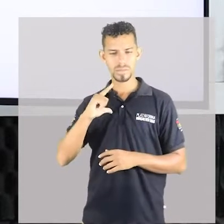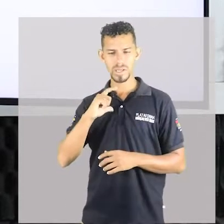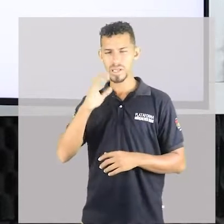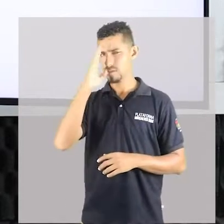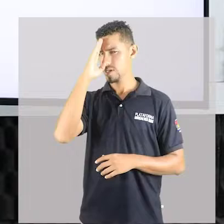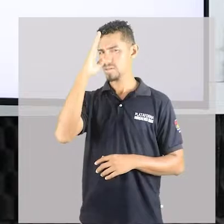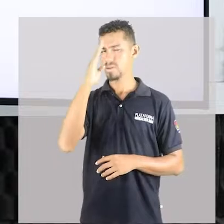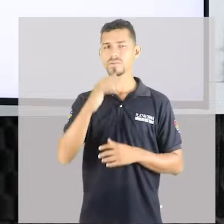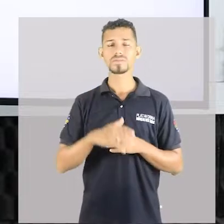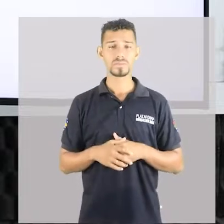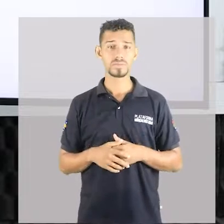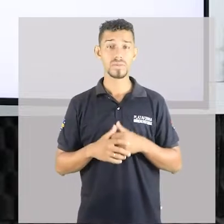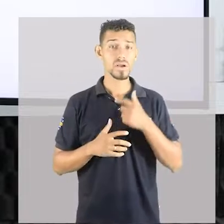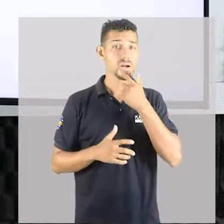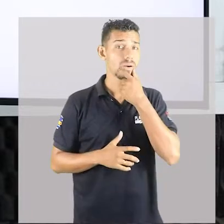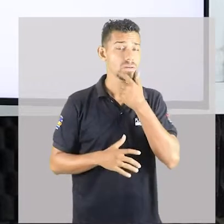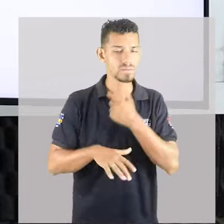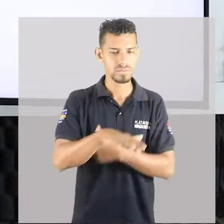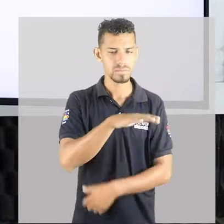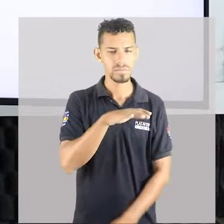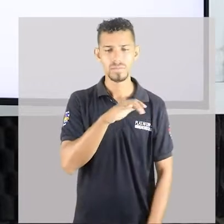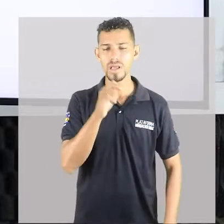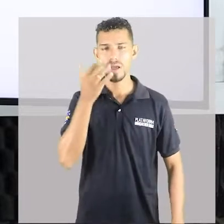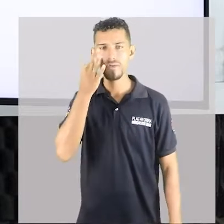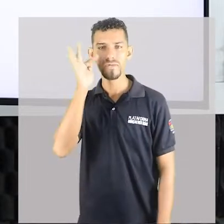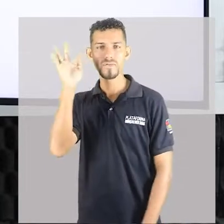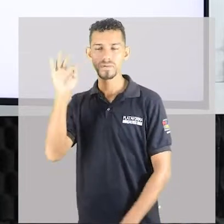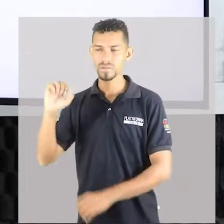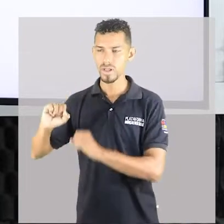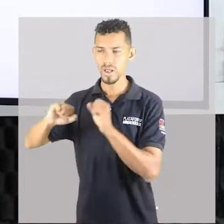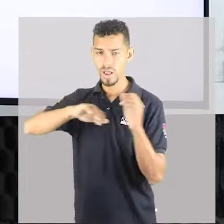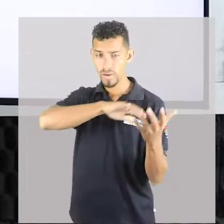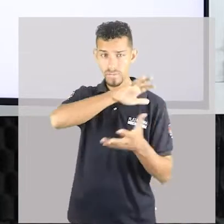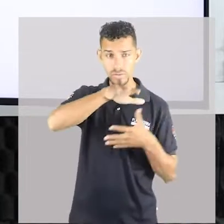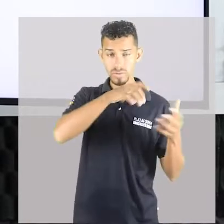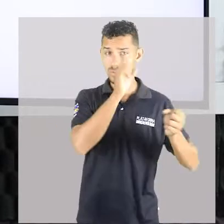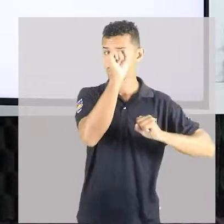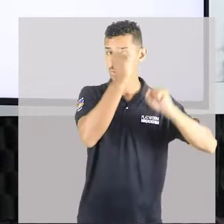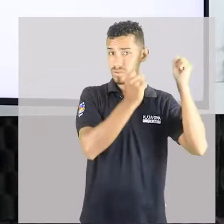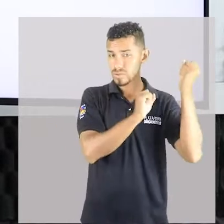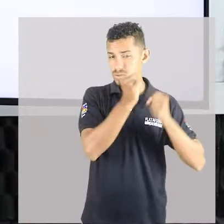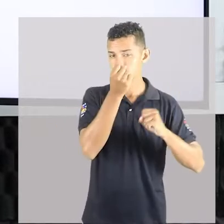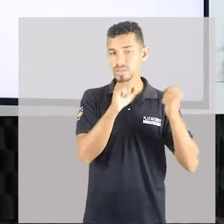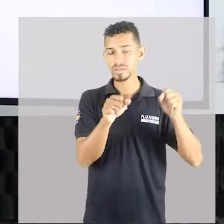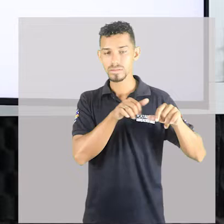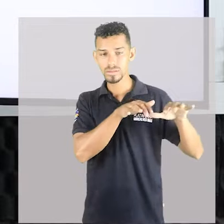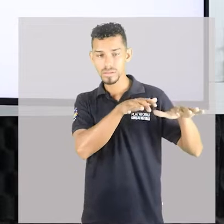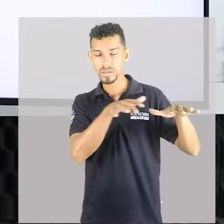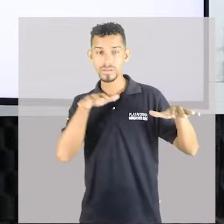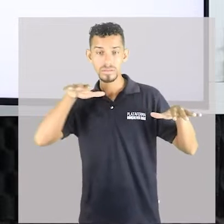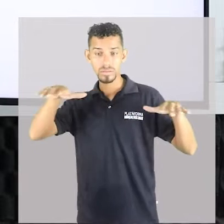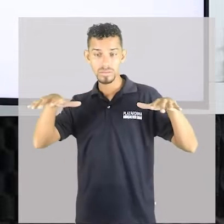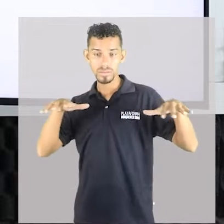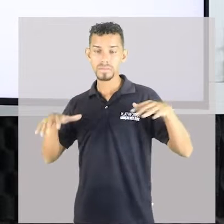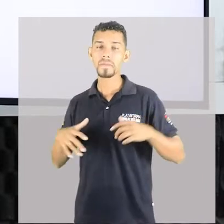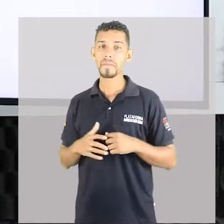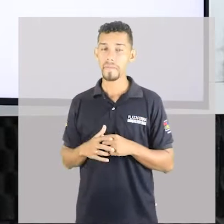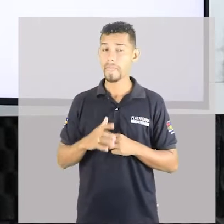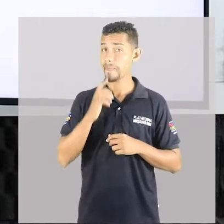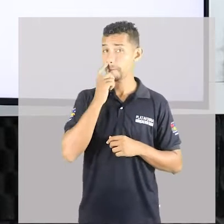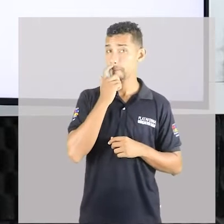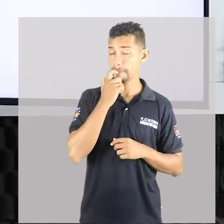principalmente a Inglaterra, com a Revolução Industrial, e a França vinha logo em seguida, estavam altamente industrializados. Mas